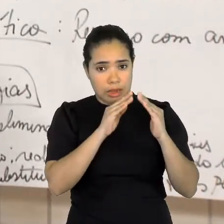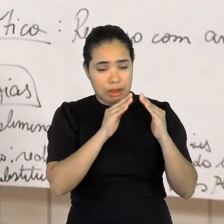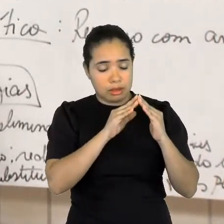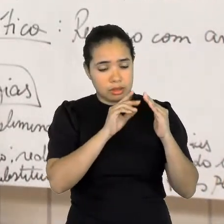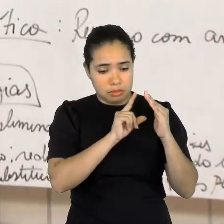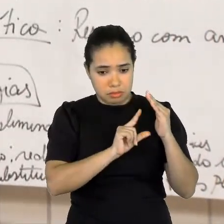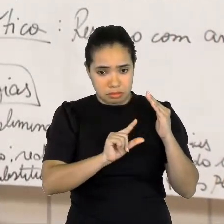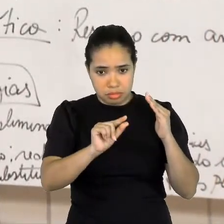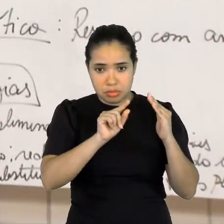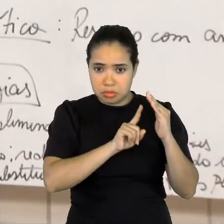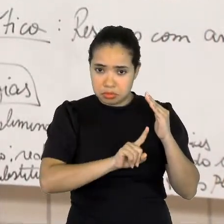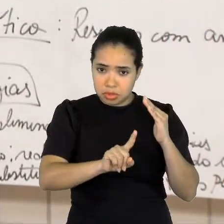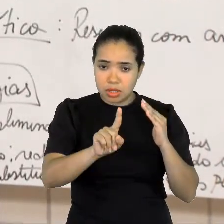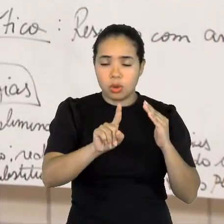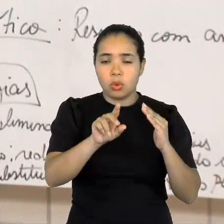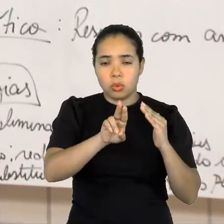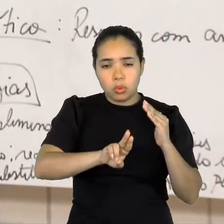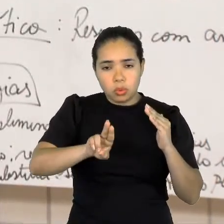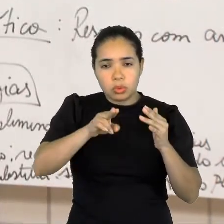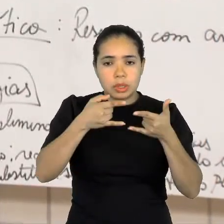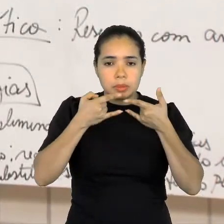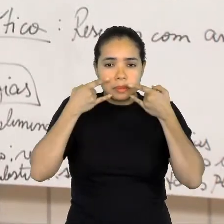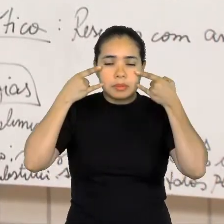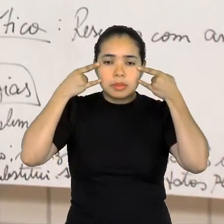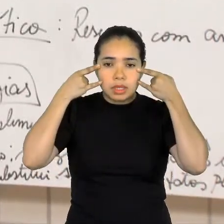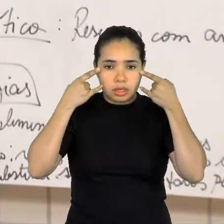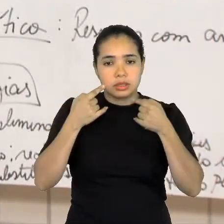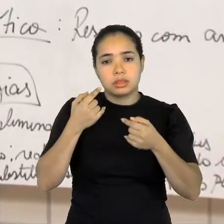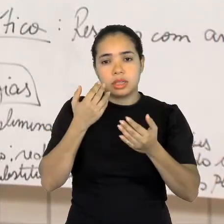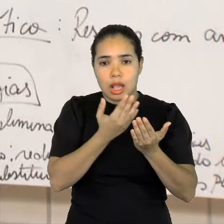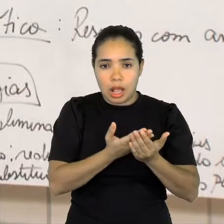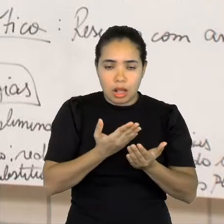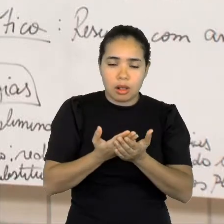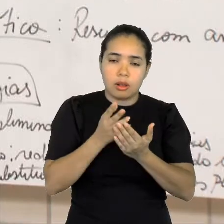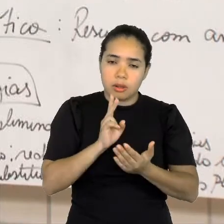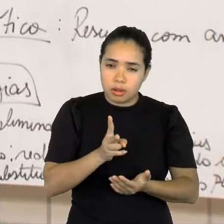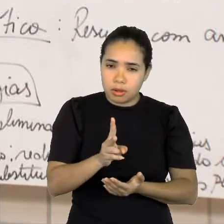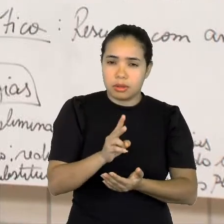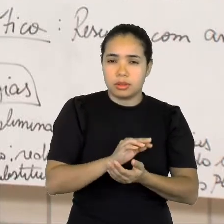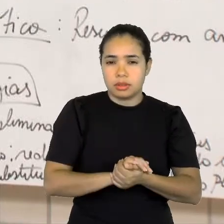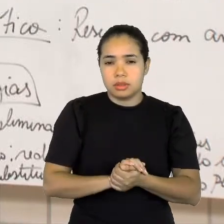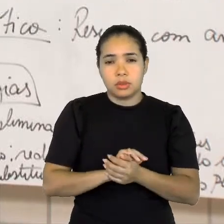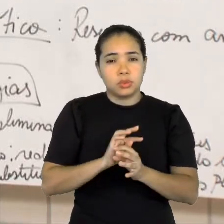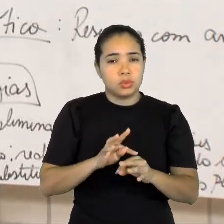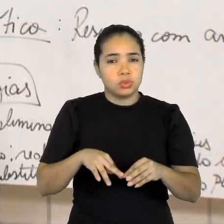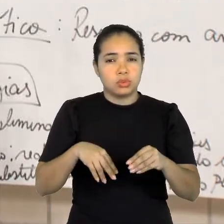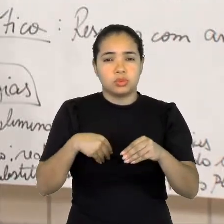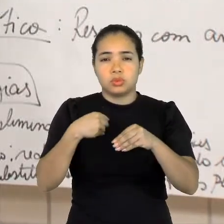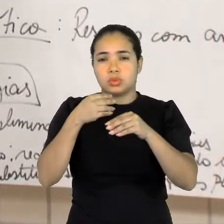máscara, não deixem de assistir às nossas aulas, de todos os componentes